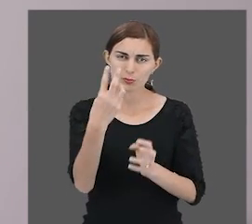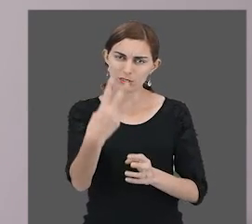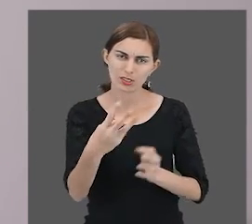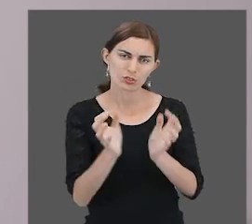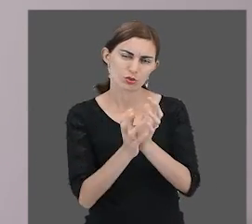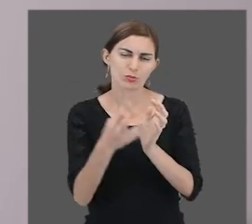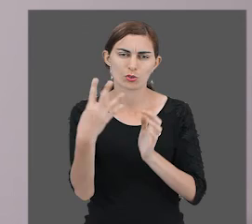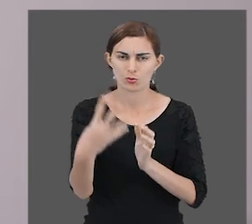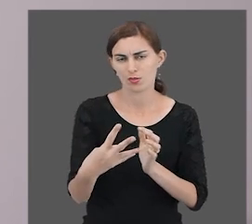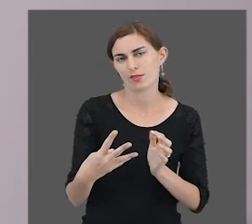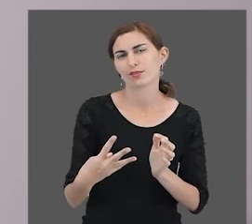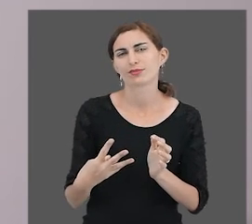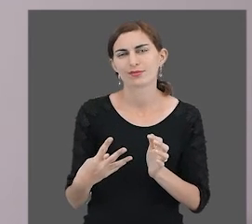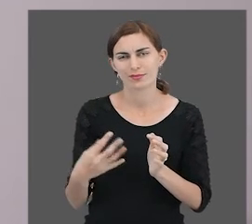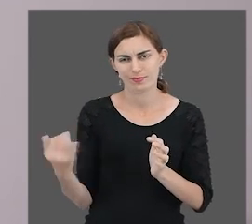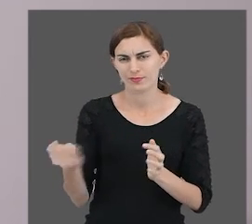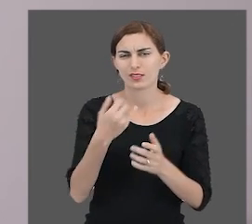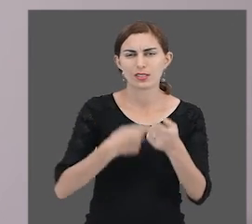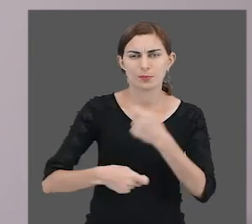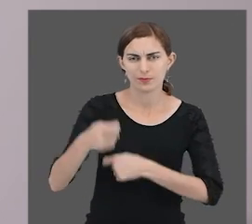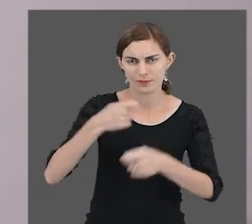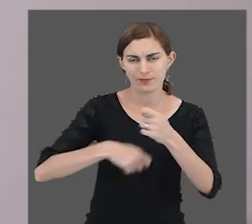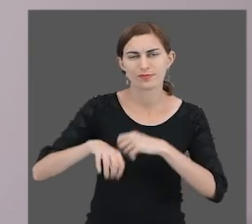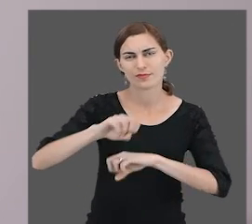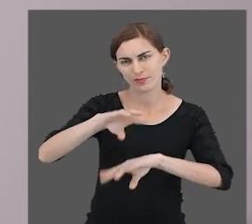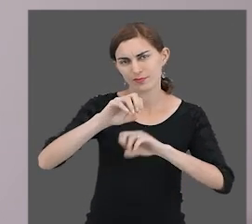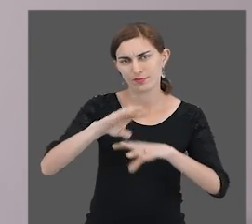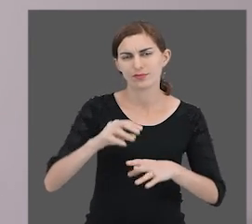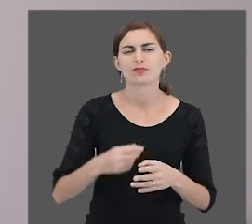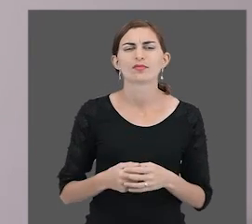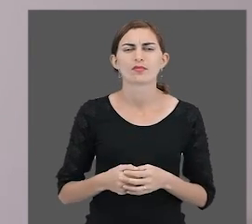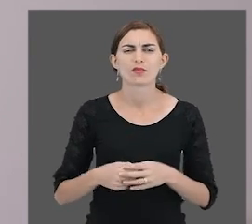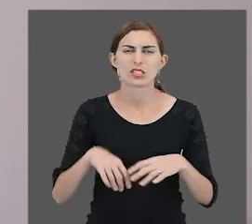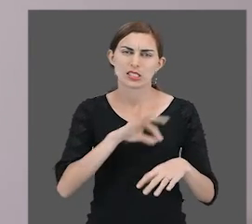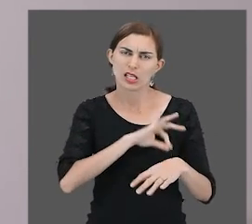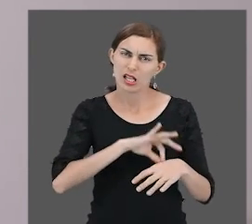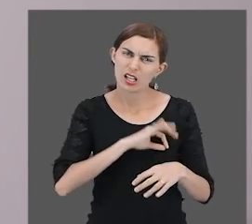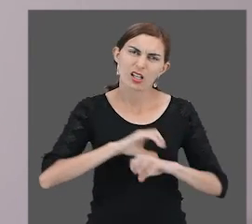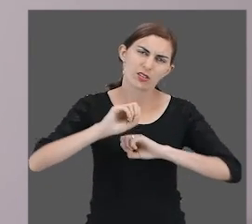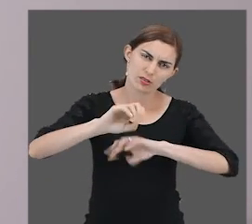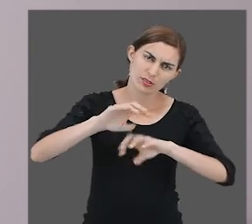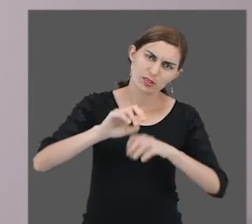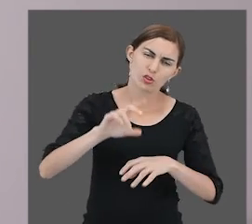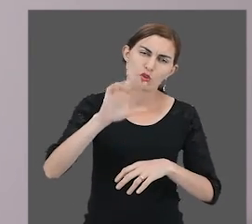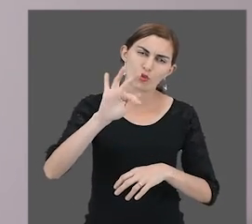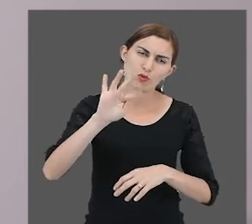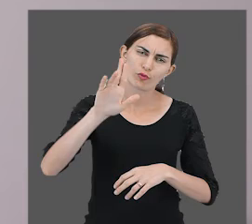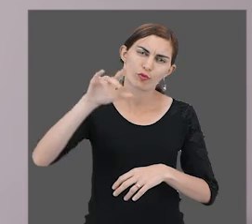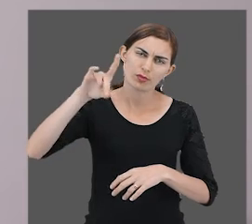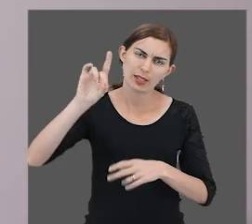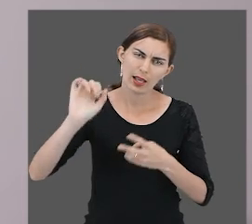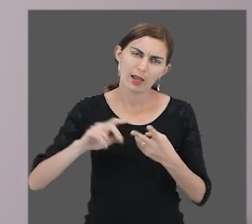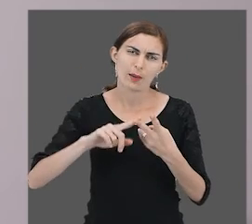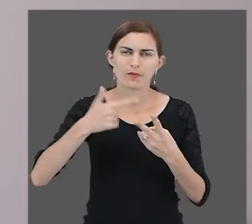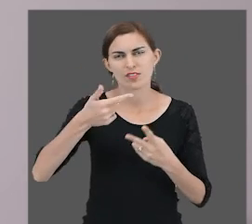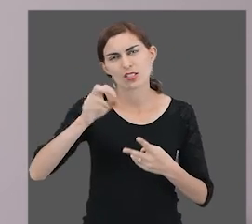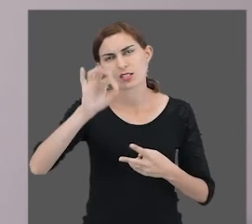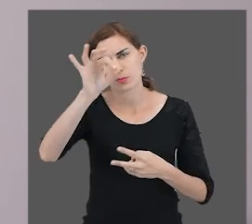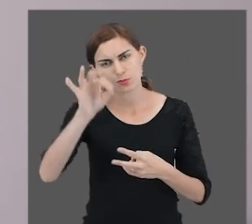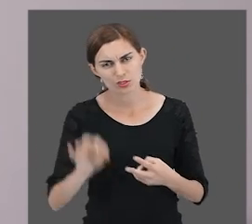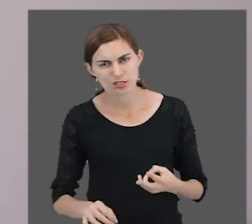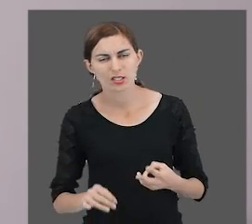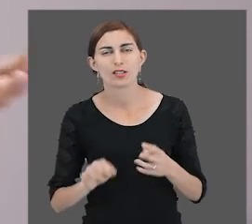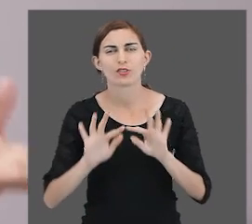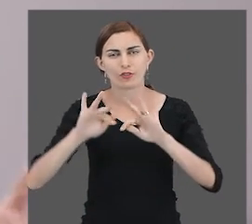4. Passamos pelas fontes de financiamento da educação, falando do salário educação, do Fundeb, dos 25% educacionais